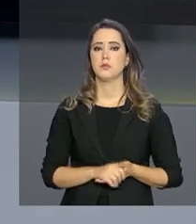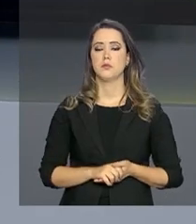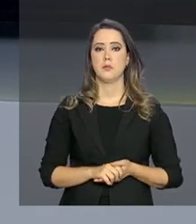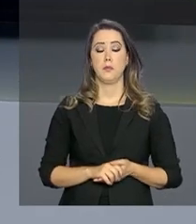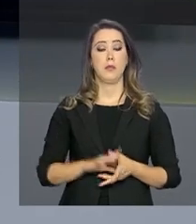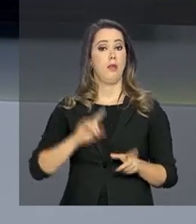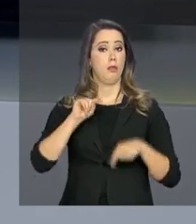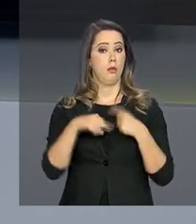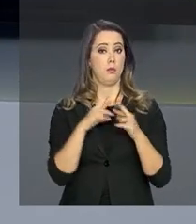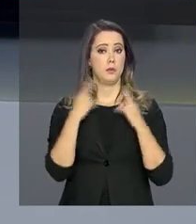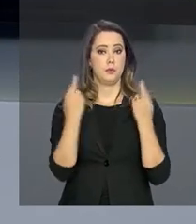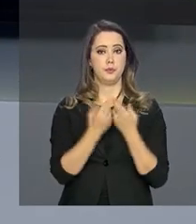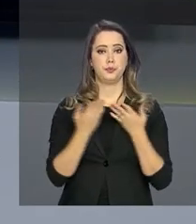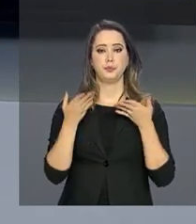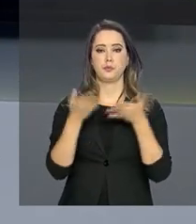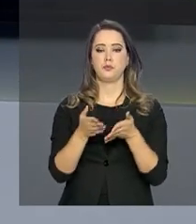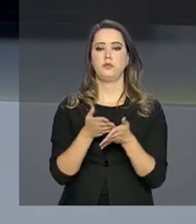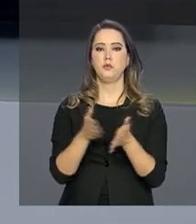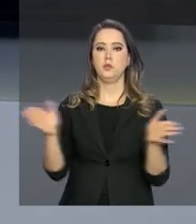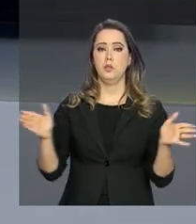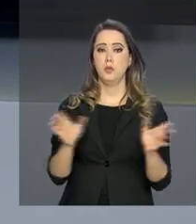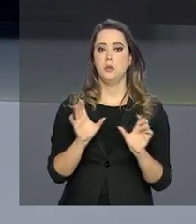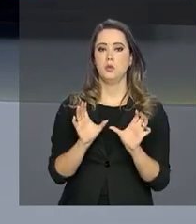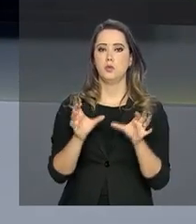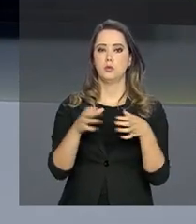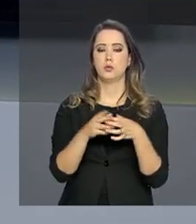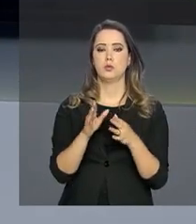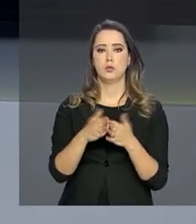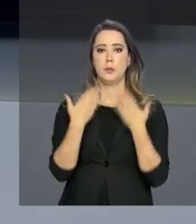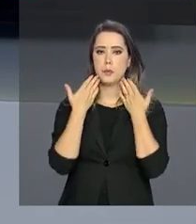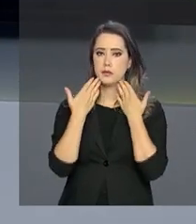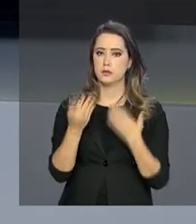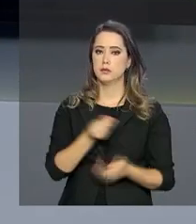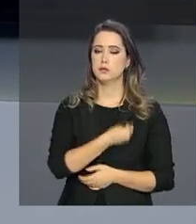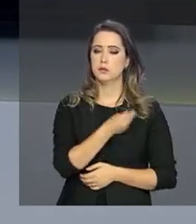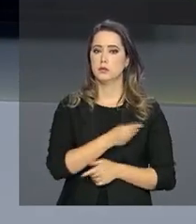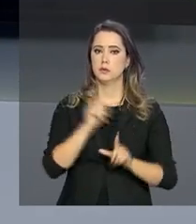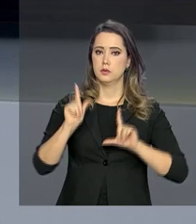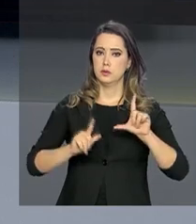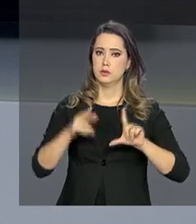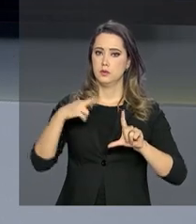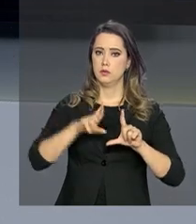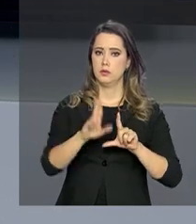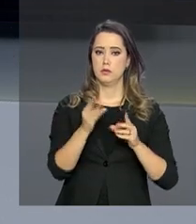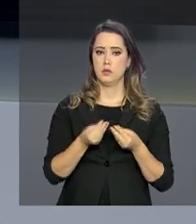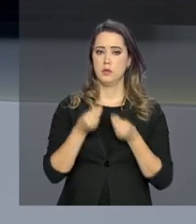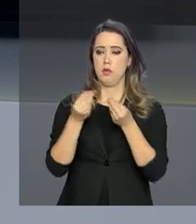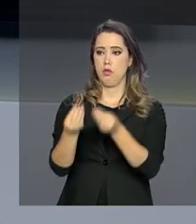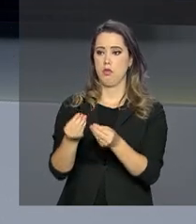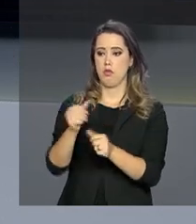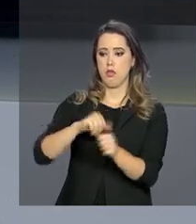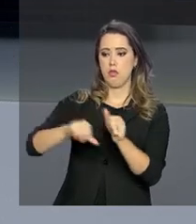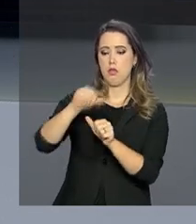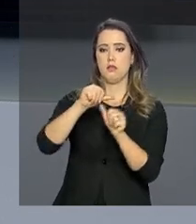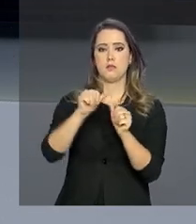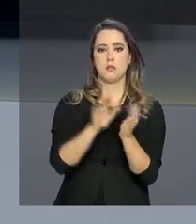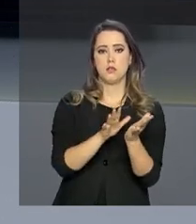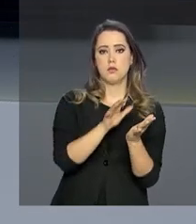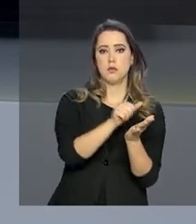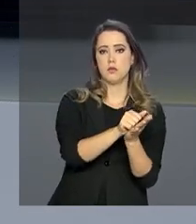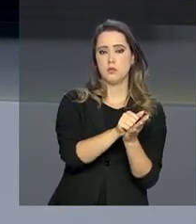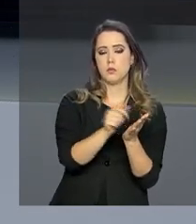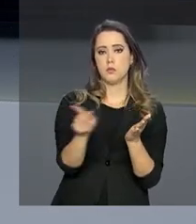michel temer participou da abertura da cúpula transmitido ao vivo pela nbr e passou a presidência do grupo para cabo verde